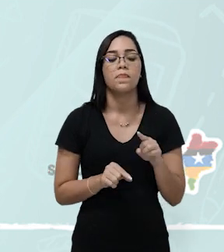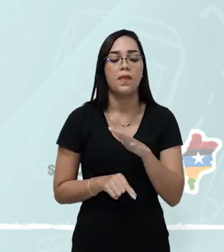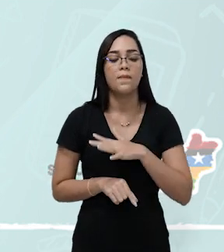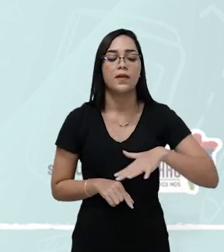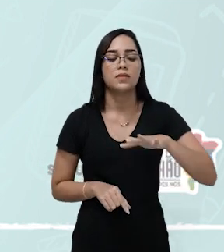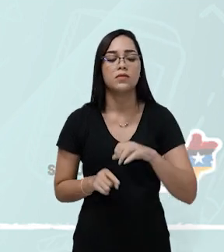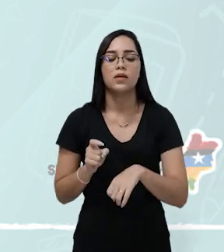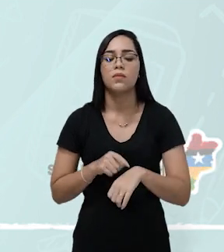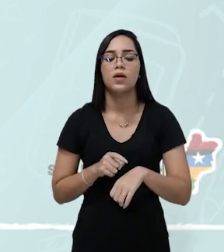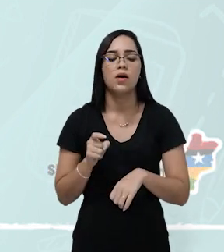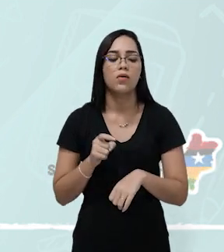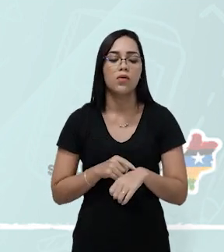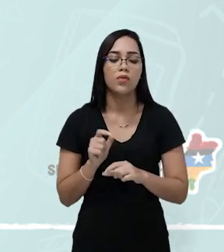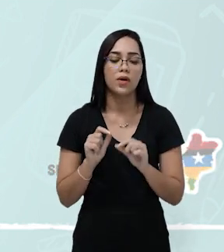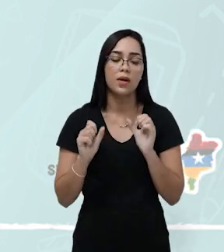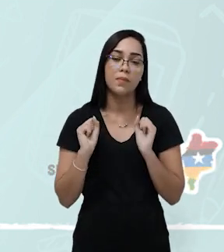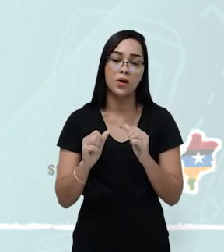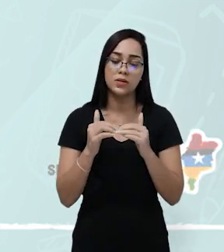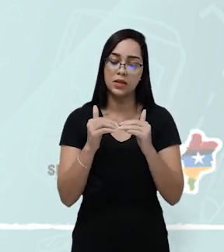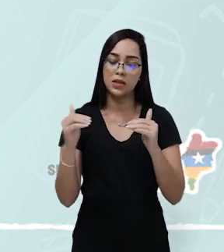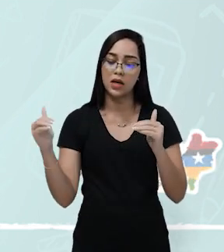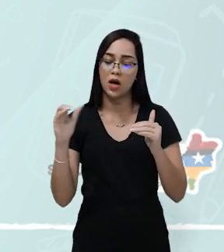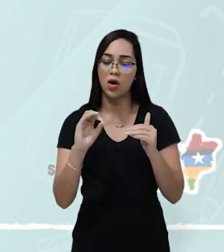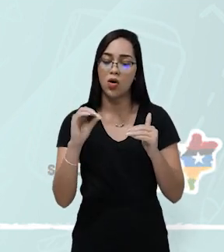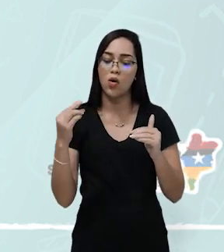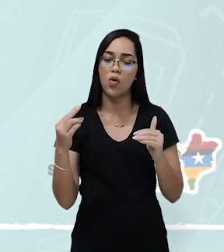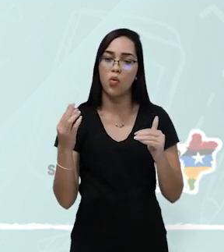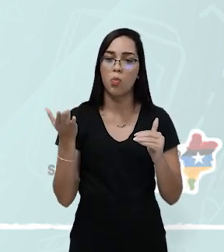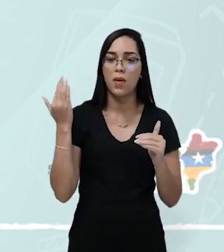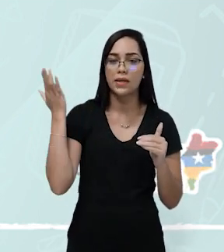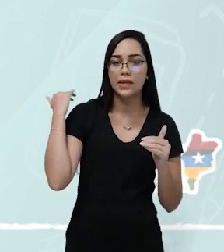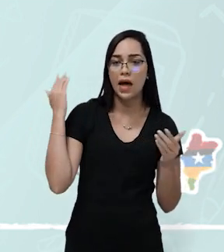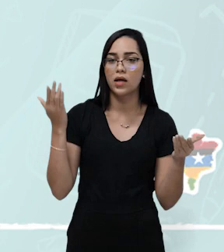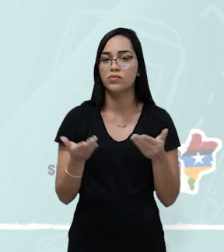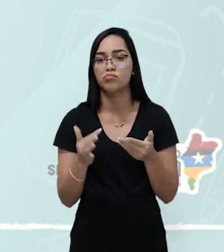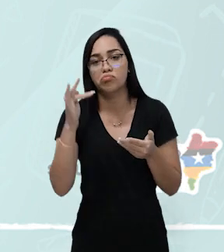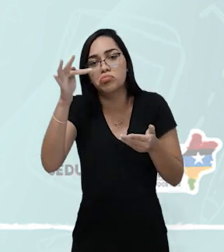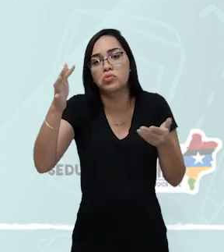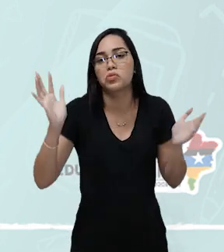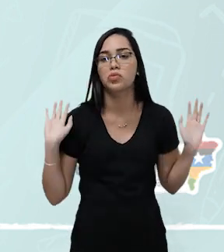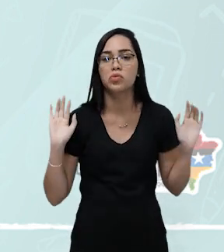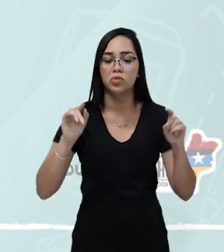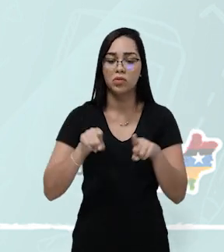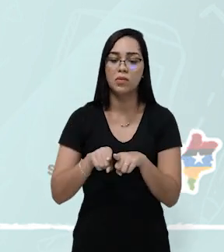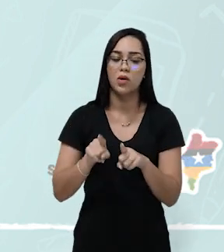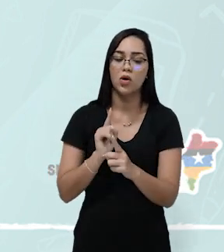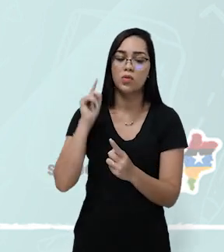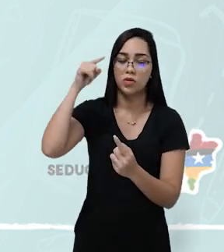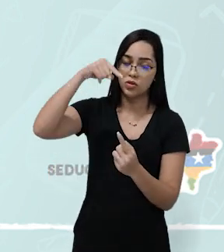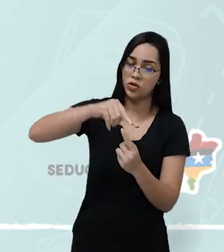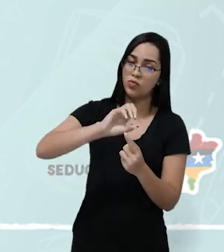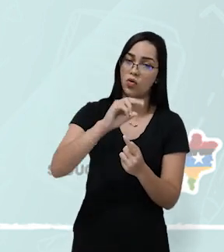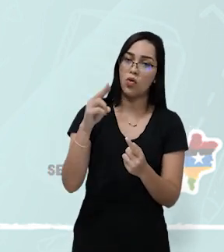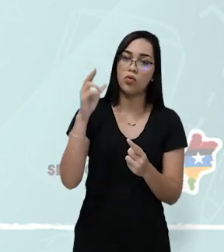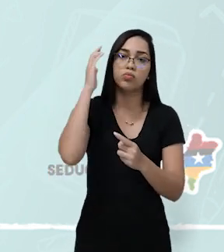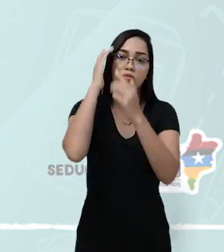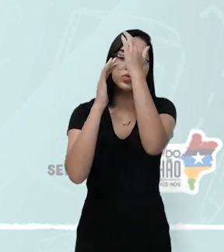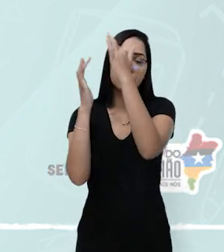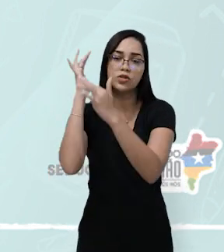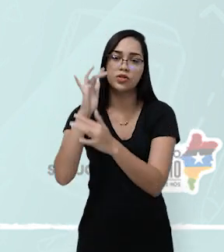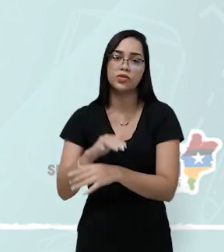Ambientação temporal, tempo que pode ser linear ou não linear, objetivo ou